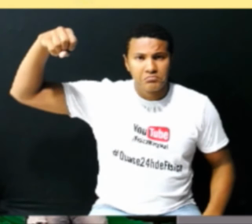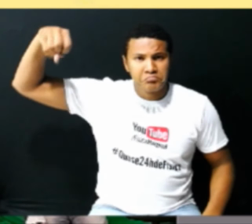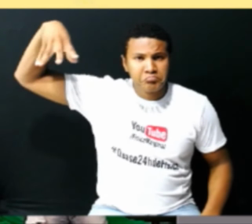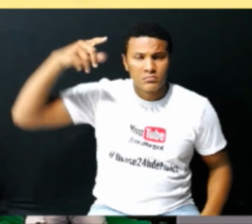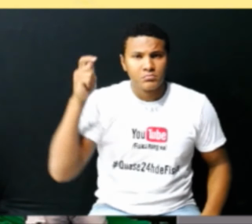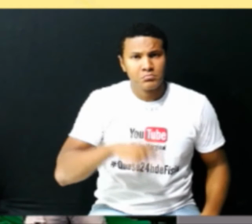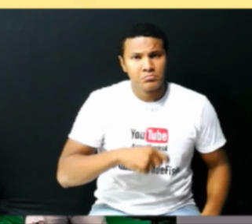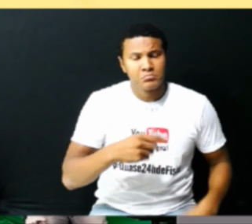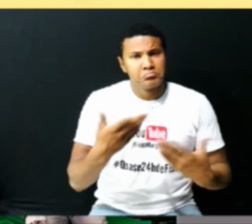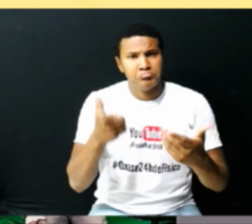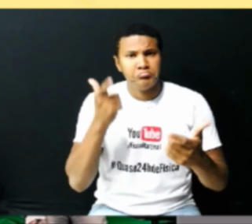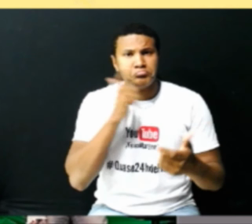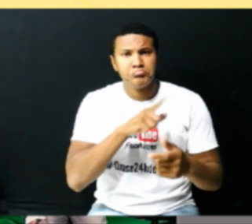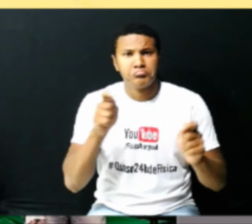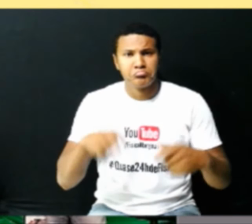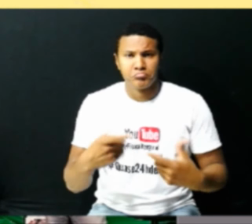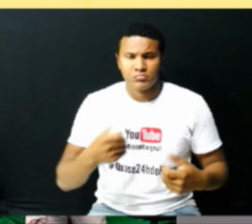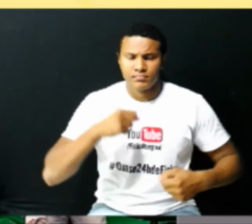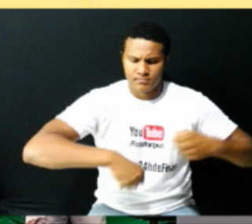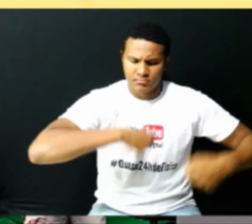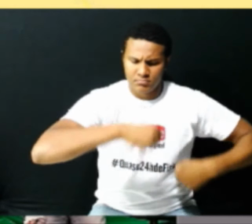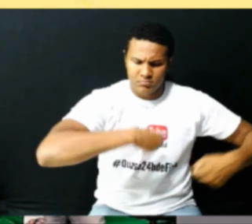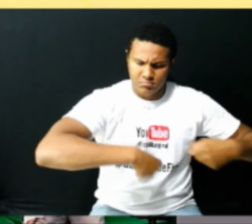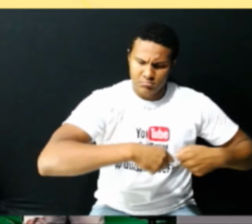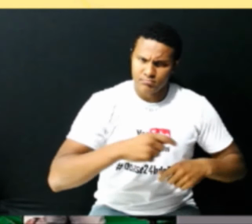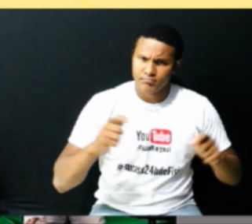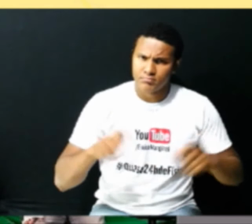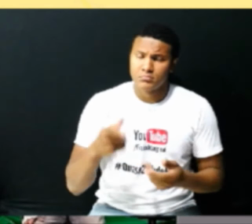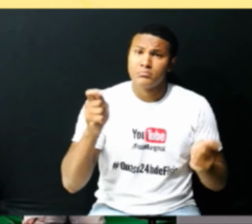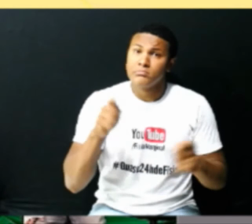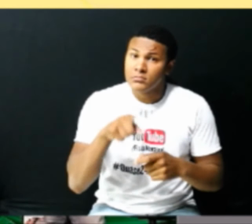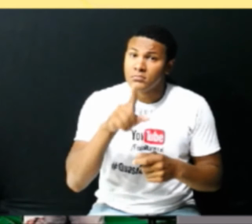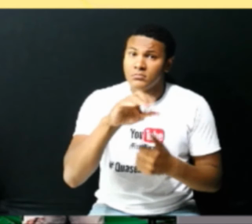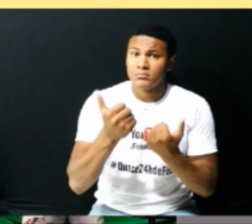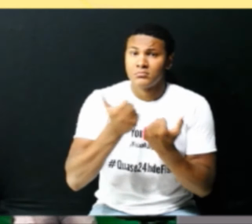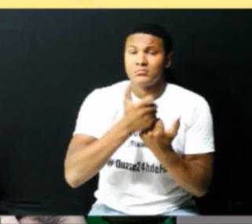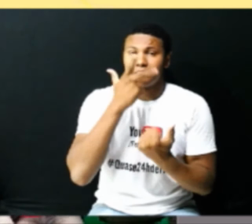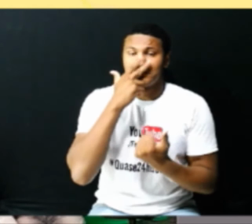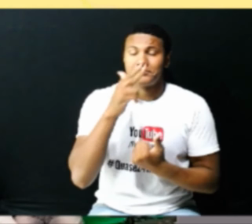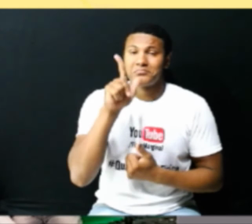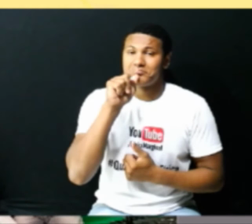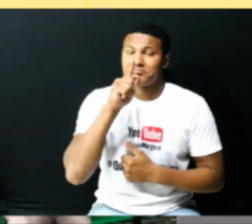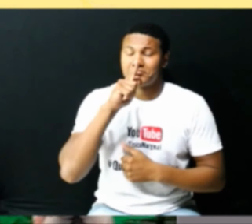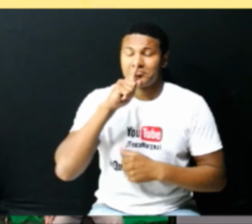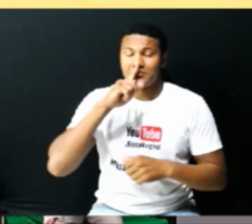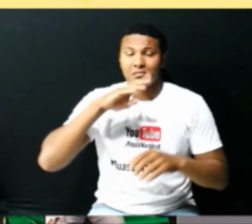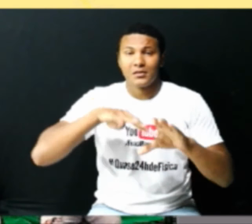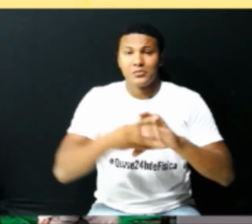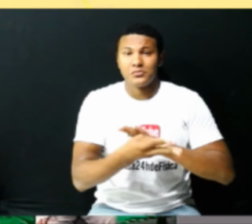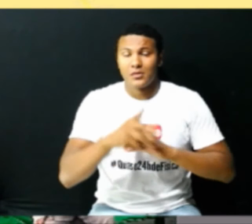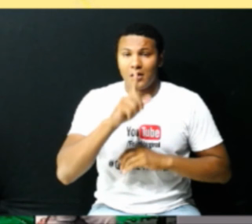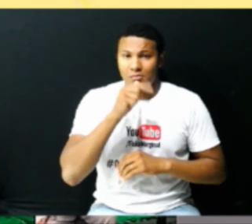estar substituindo o papel da hidrelétrica. Porém, nenhuma forma de energia vem do nada.